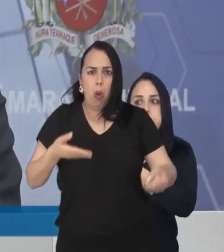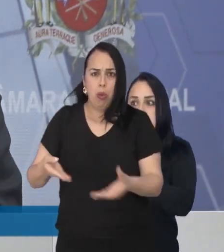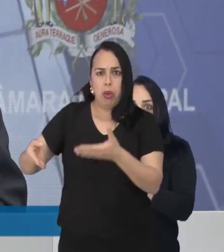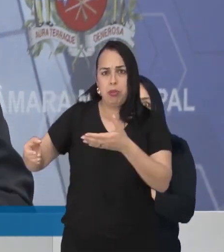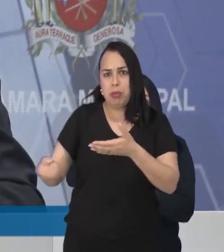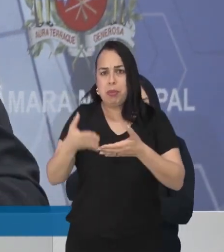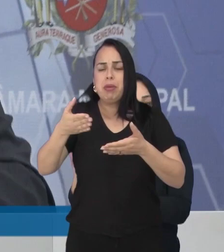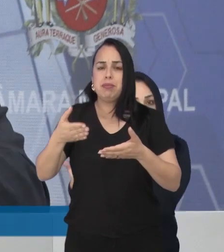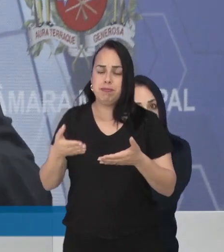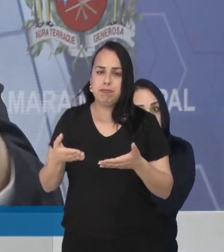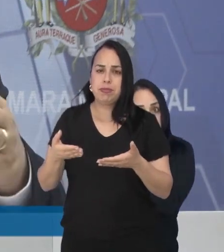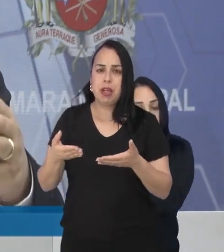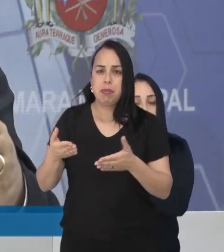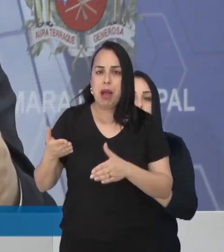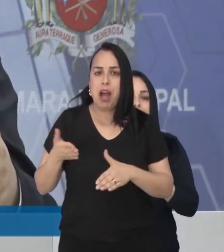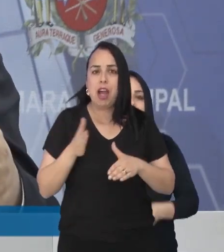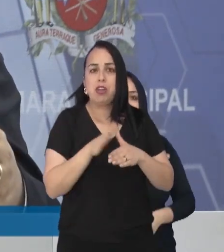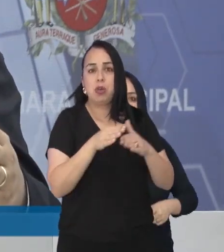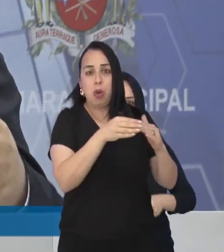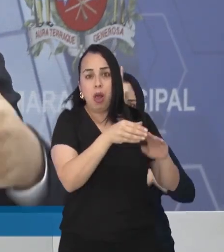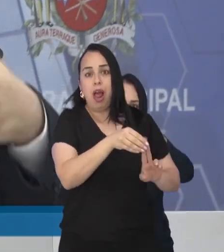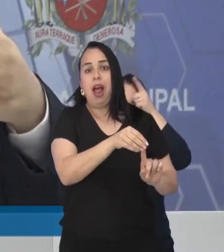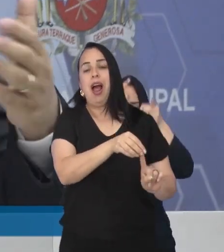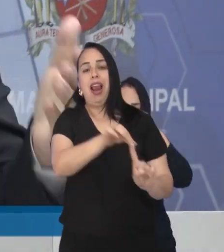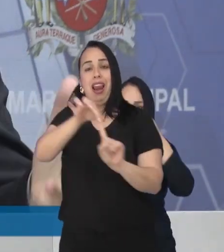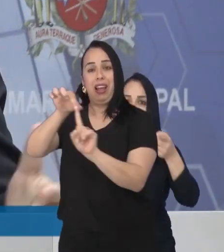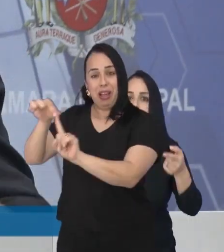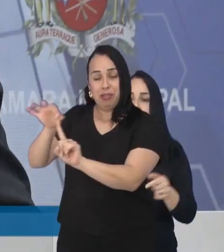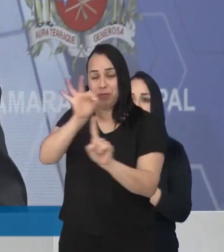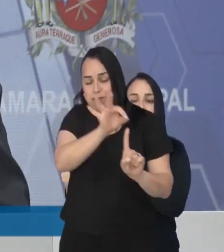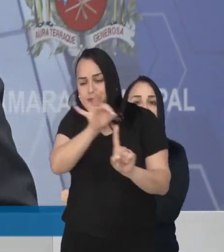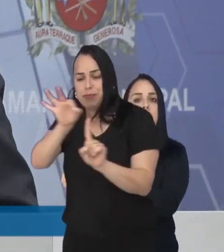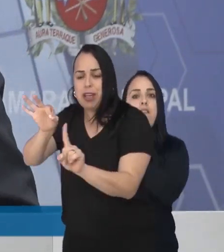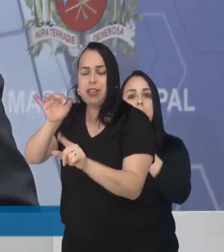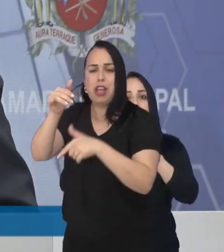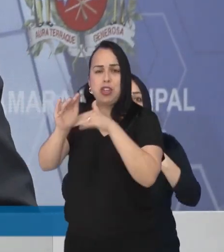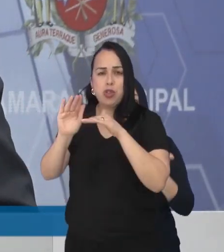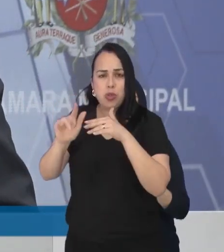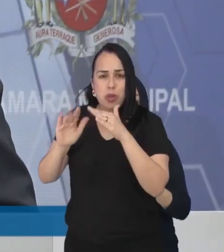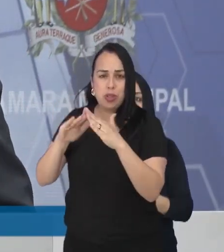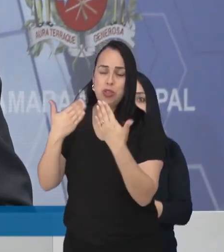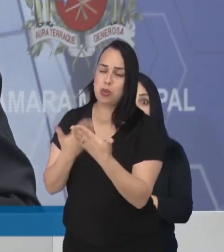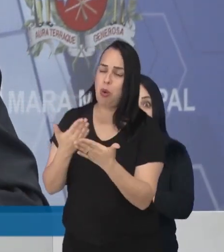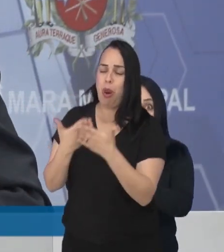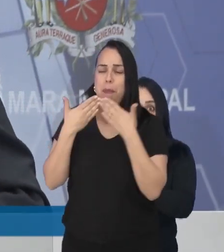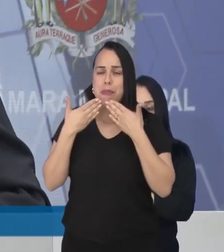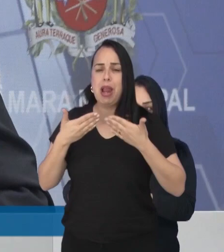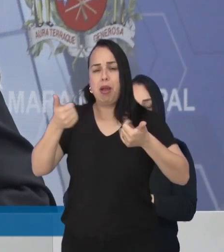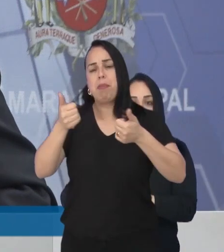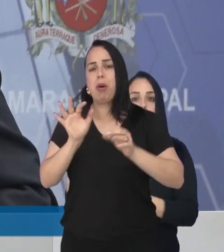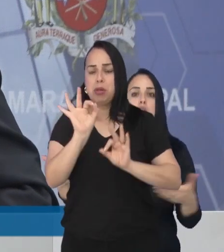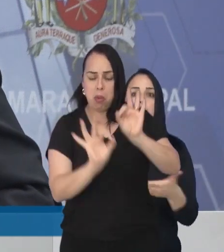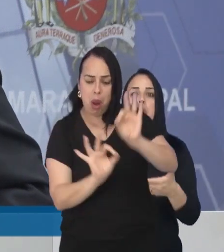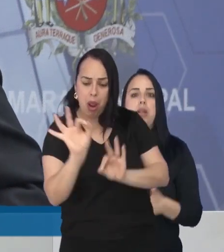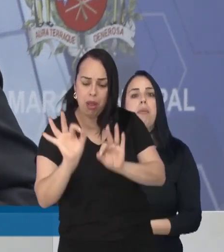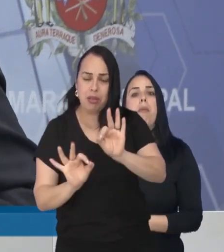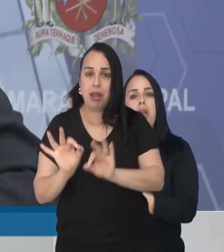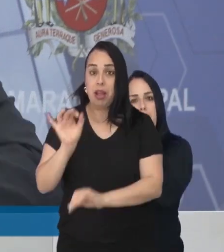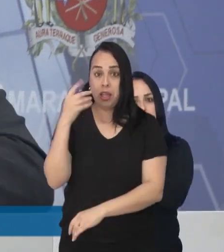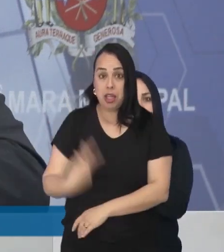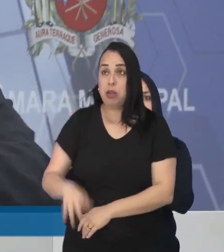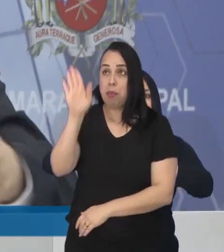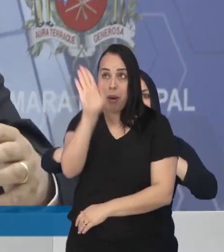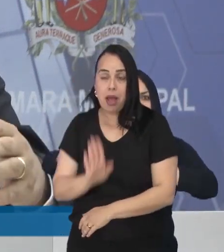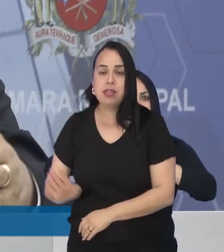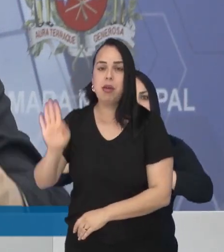inovadoras, levaram eles para as melhores escolas do país e hoje eles podem trabalhar na arquitetura, no